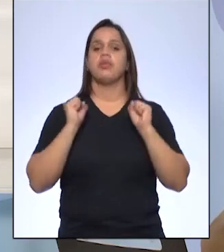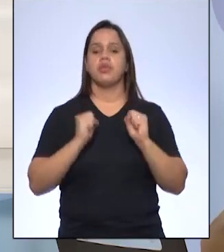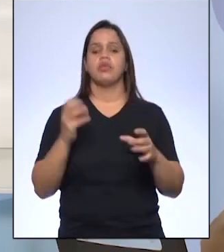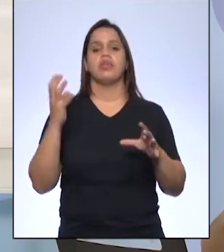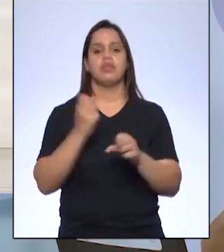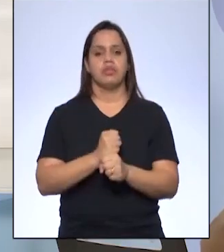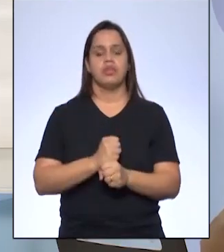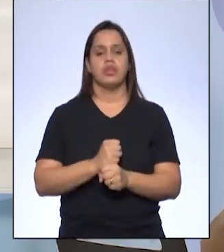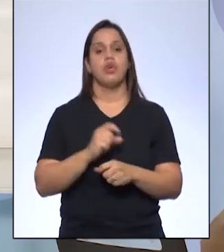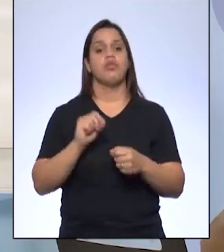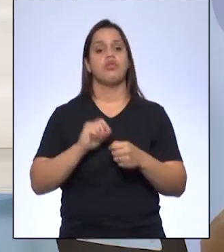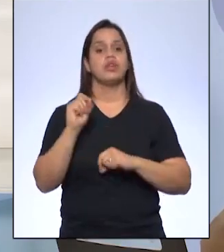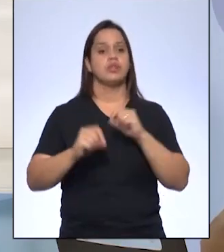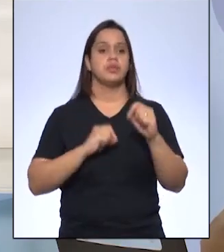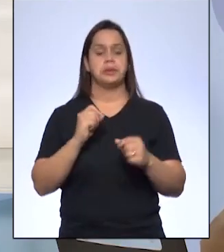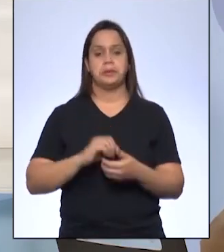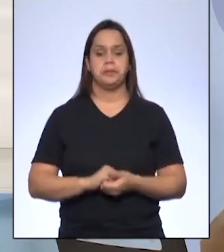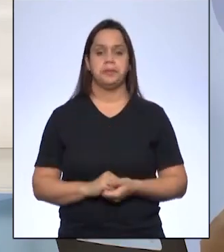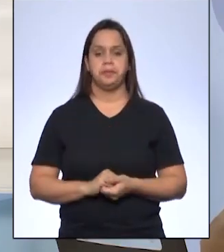posso. Então, o que eu vou fazer?